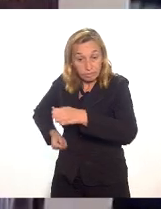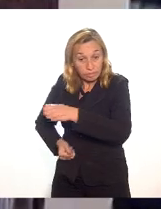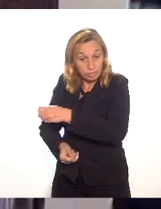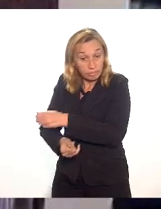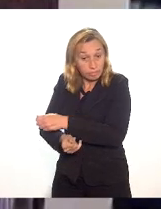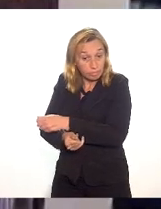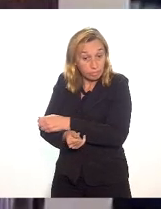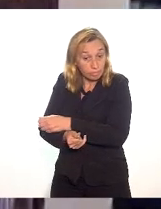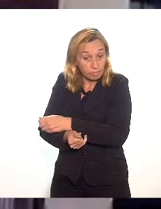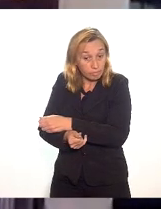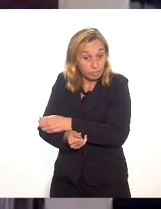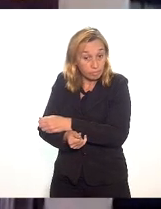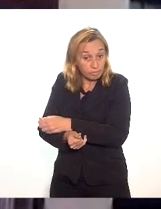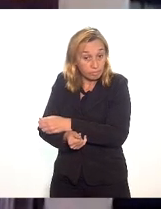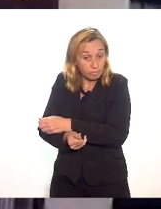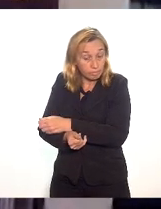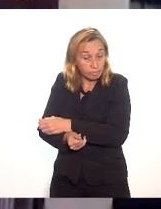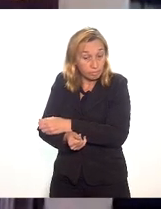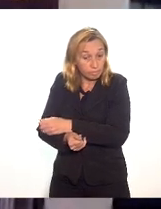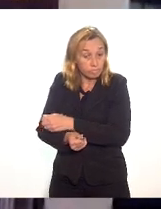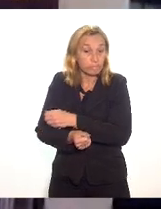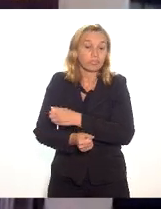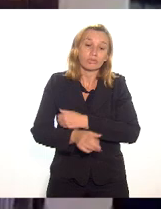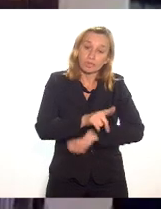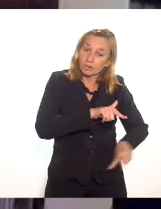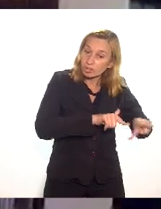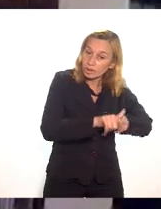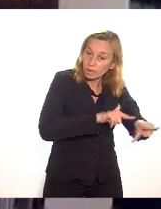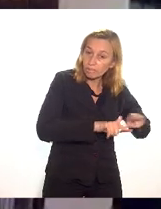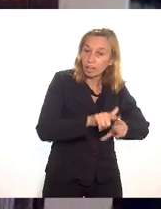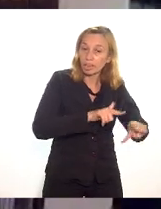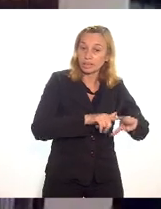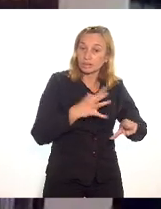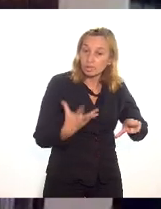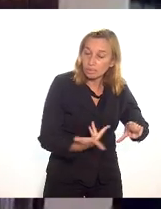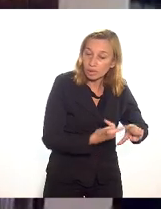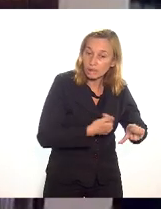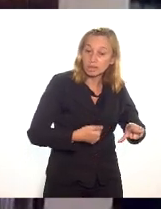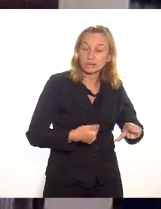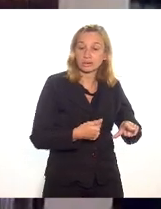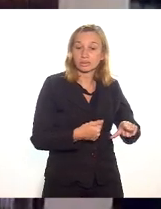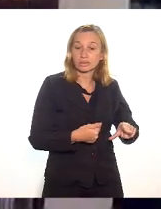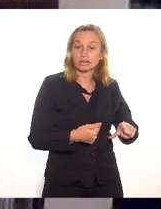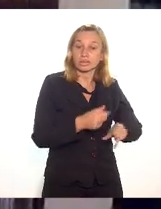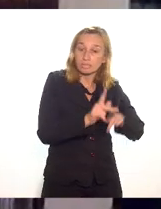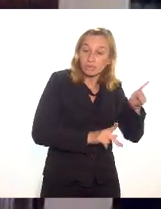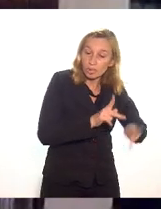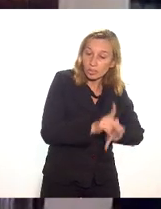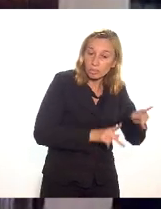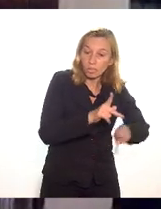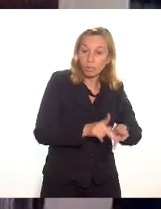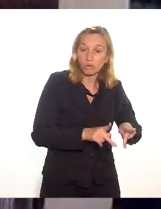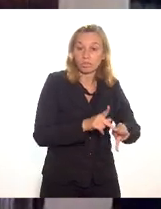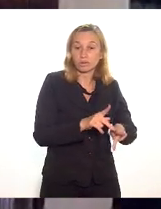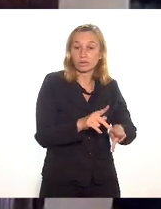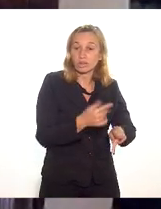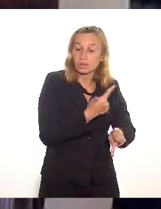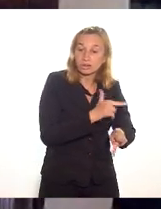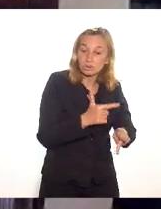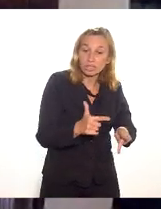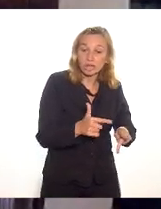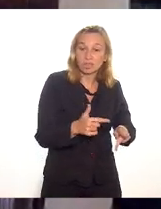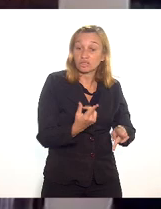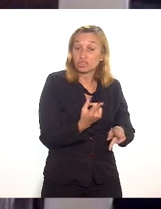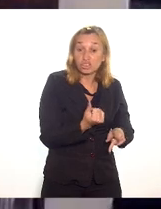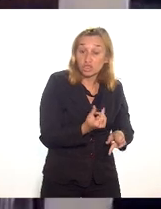na garantia dos serviços prestados com qualidade para a população que não tem a